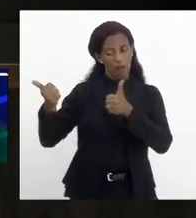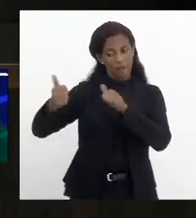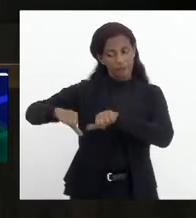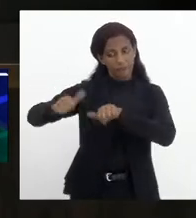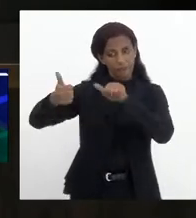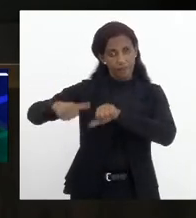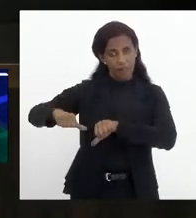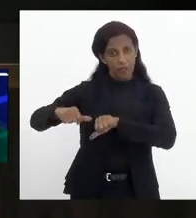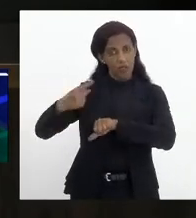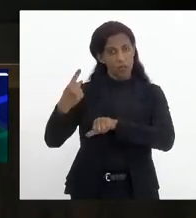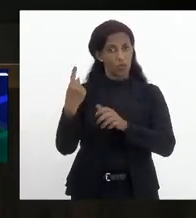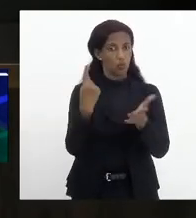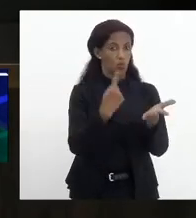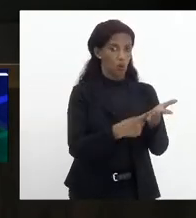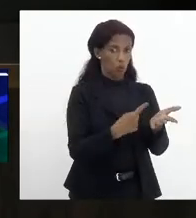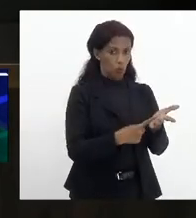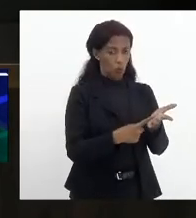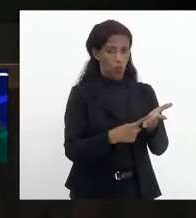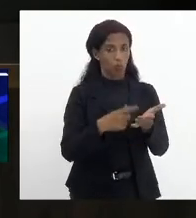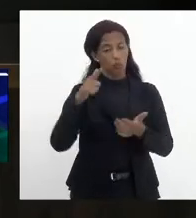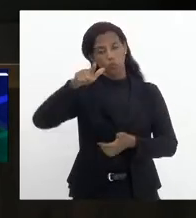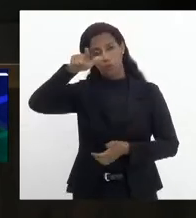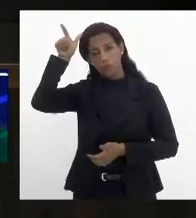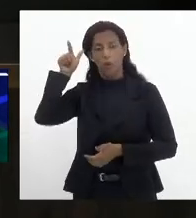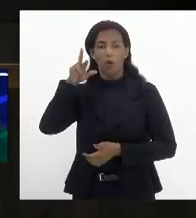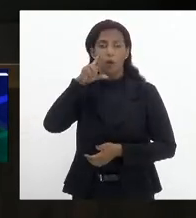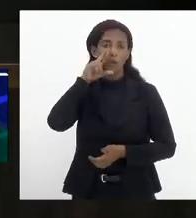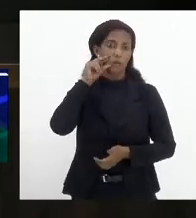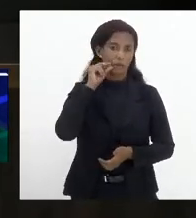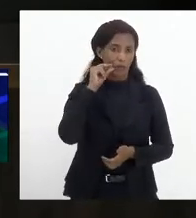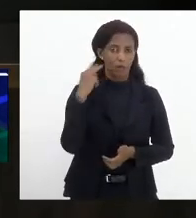acordo com o deputado Luiz Paulo e o deputado Rosenberg.